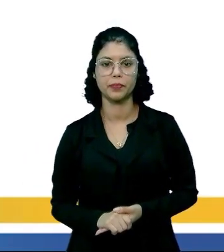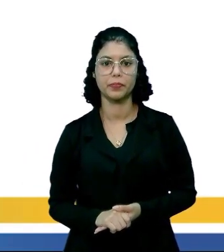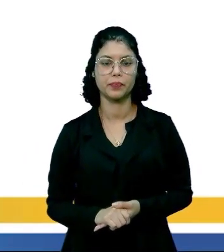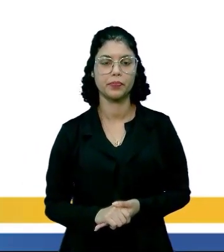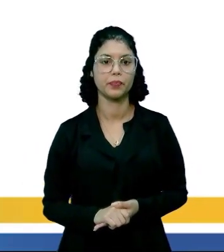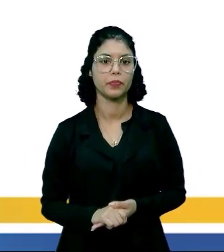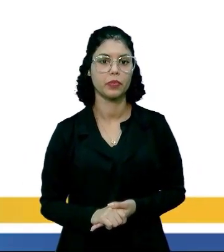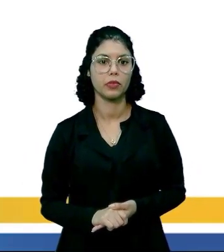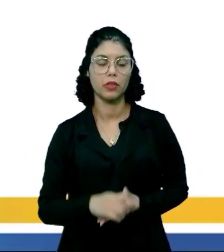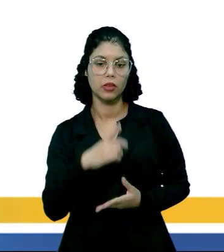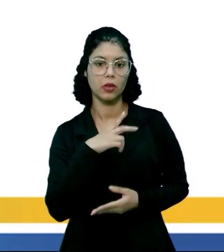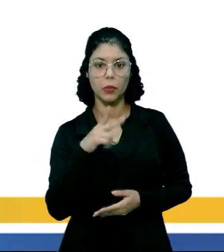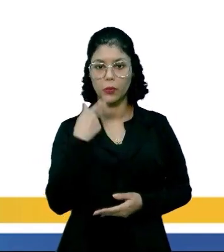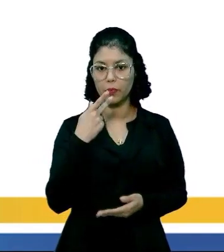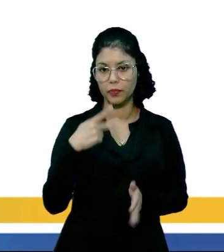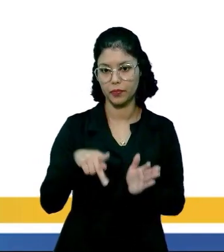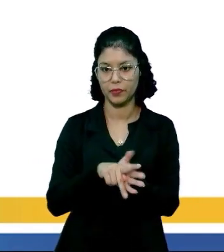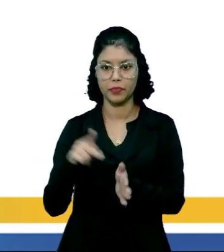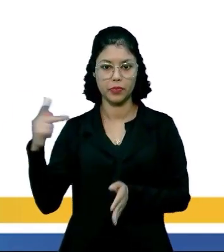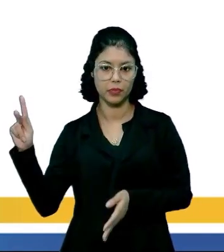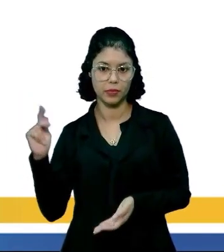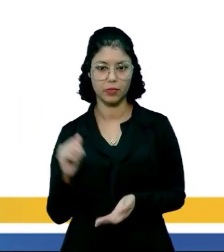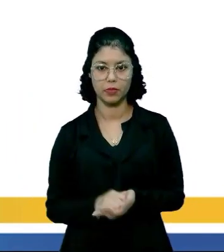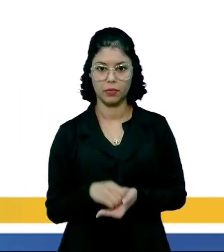aí eu tenho uma fala dele,